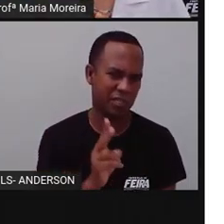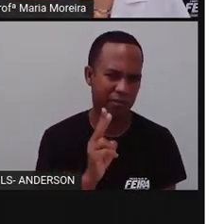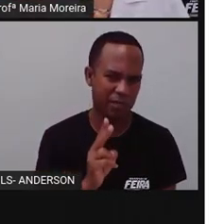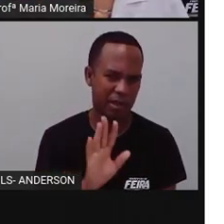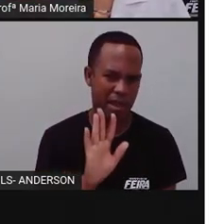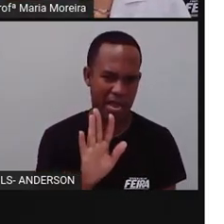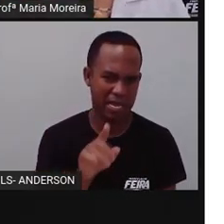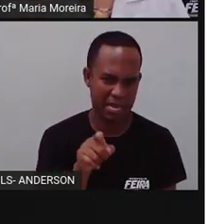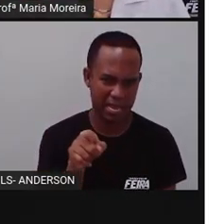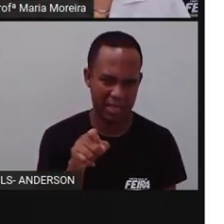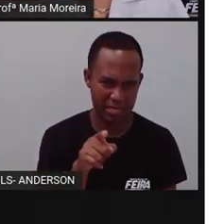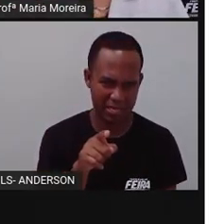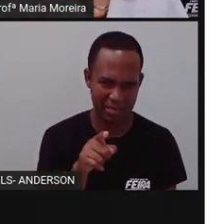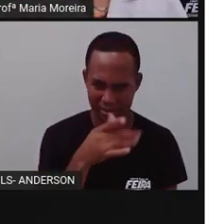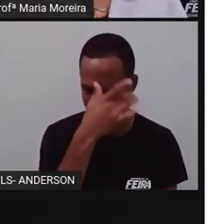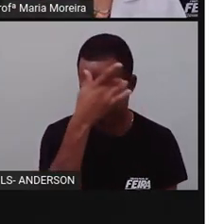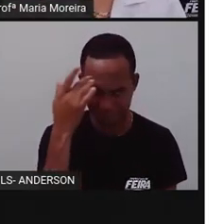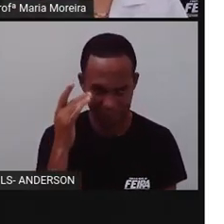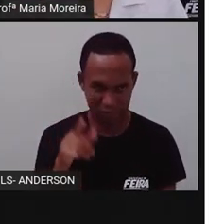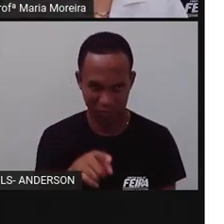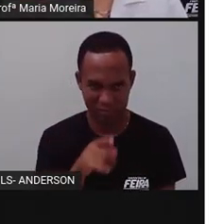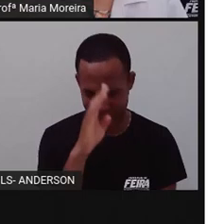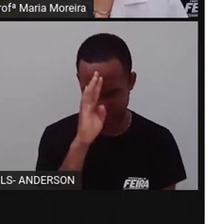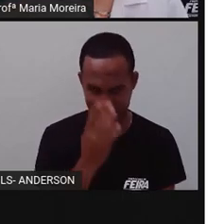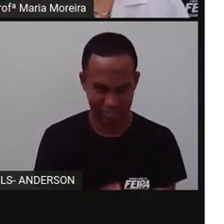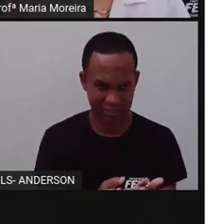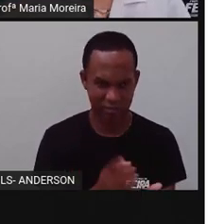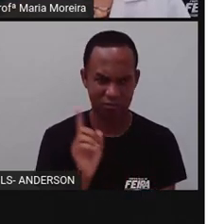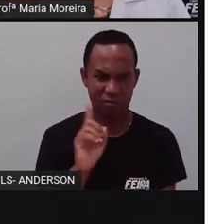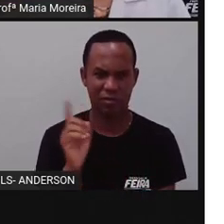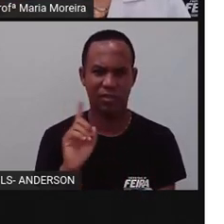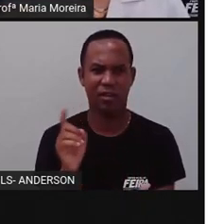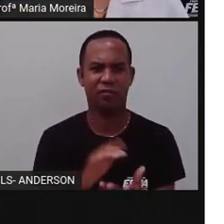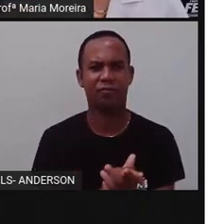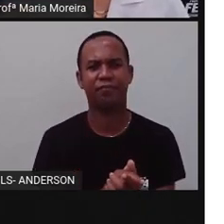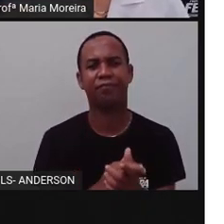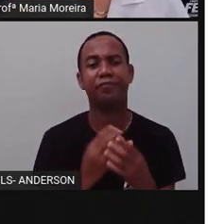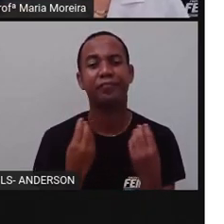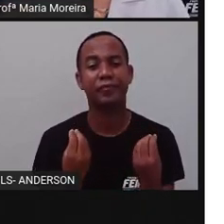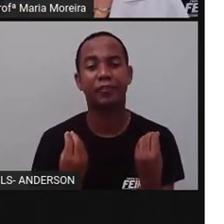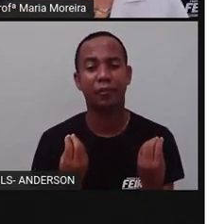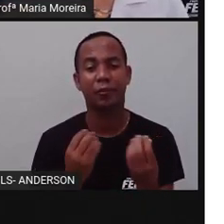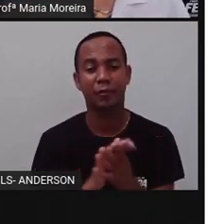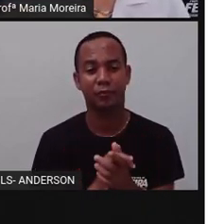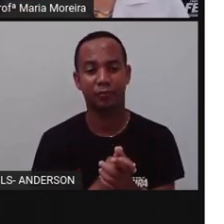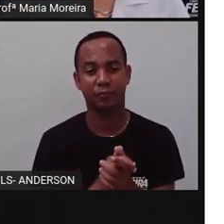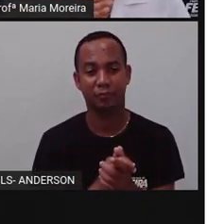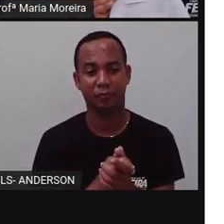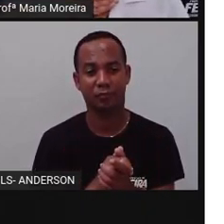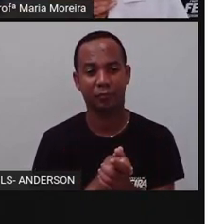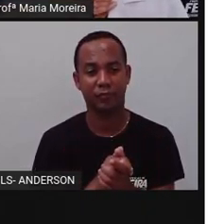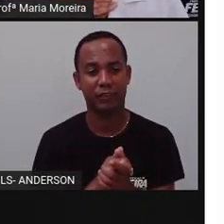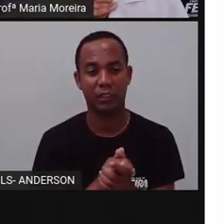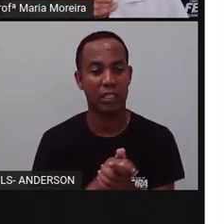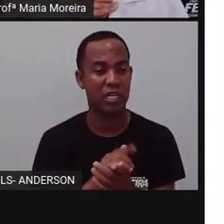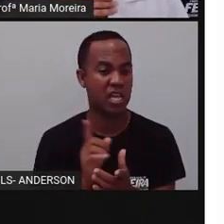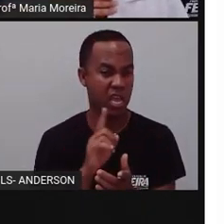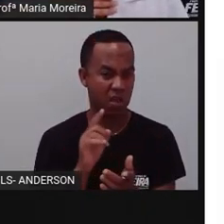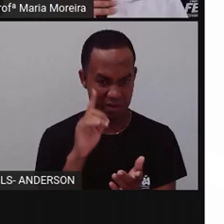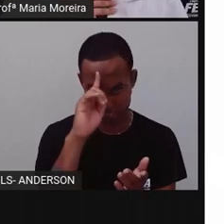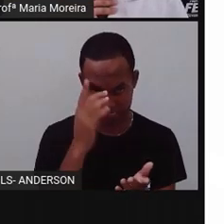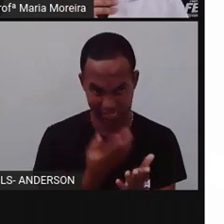quando a gente mente muito, né, ou pouco, quem já contou a mentira e quem já foi descoberto, o que que acontece? As pessoas não